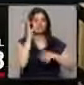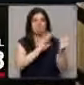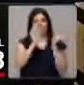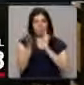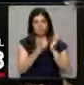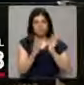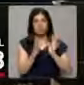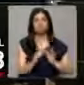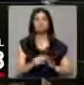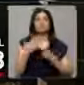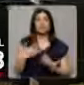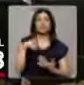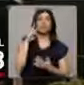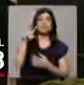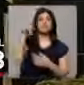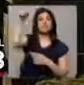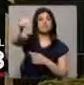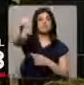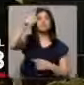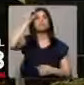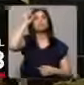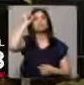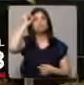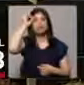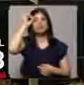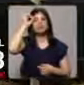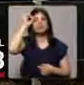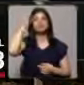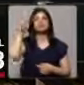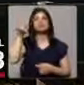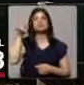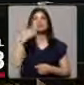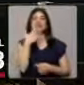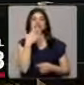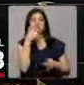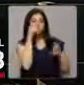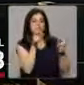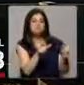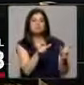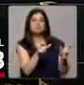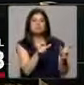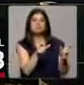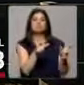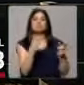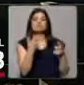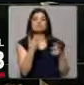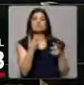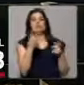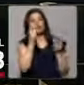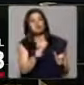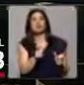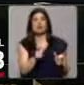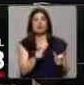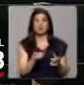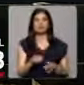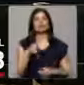também ver alguns bombeiros no terreno ali mas que estão envolvidos neste momento nas operações de rescaldo eh por precaução a